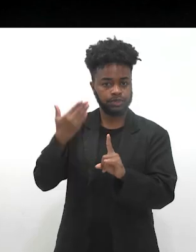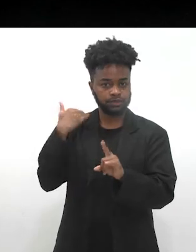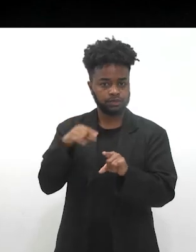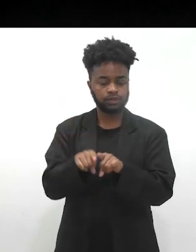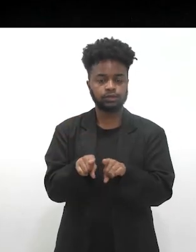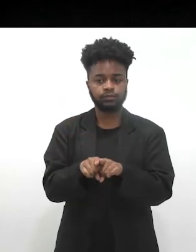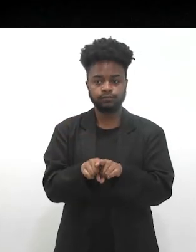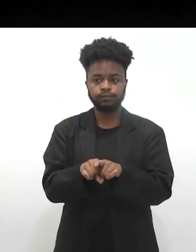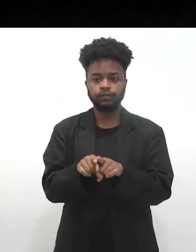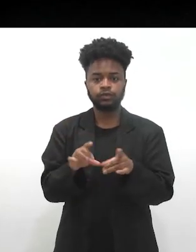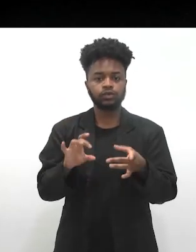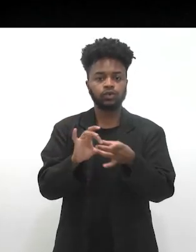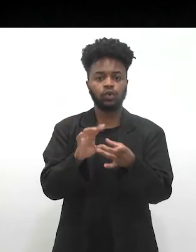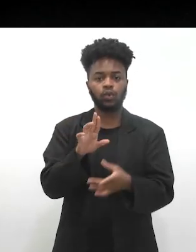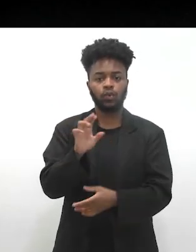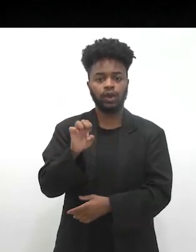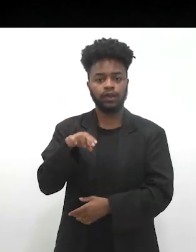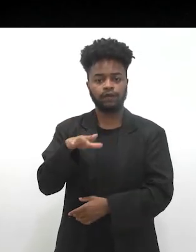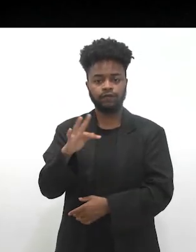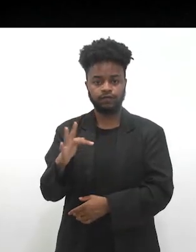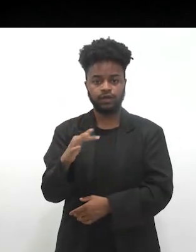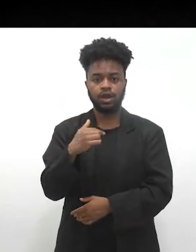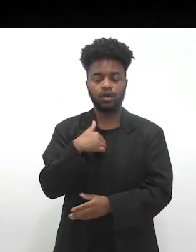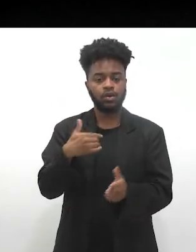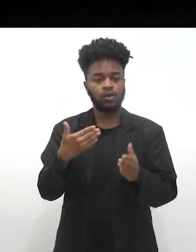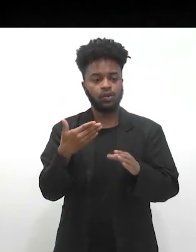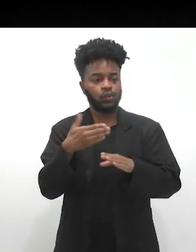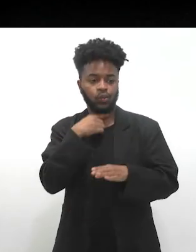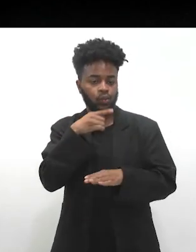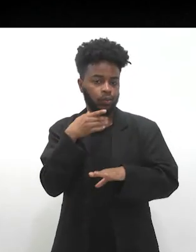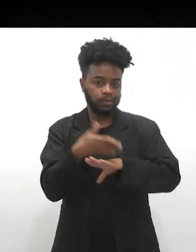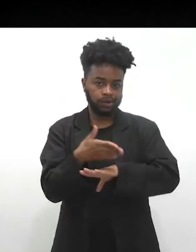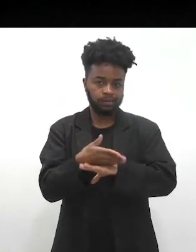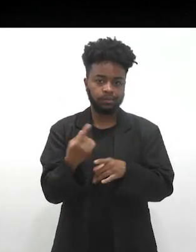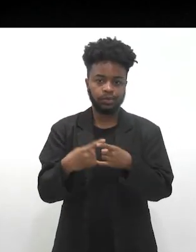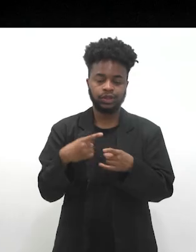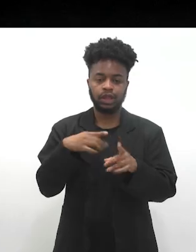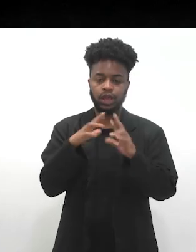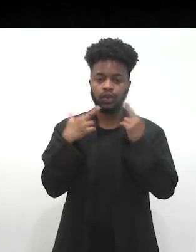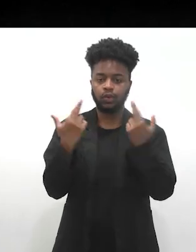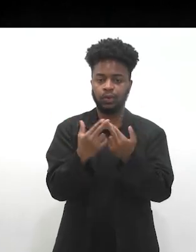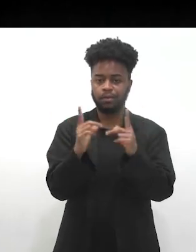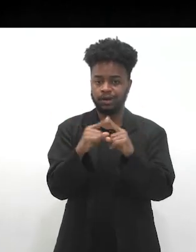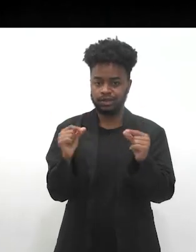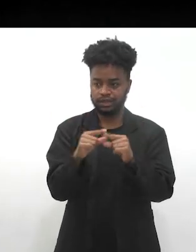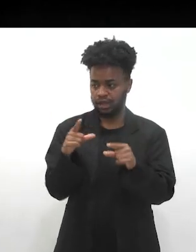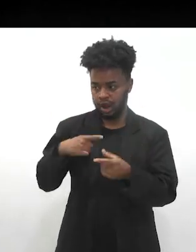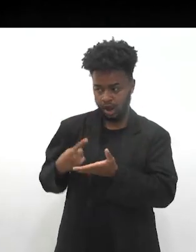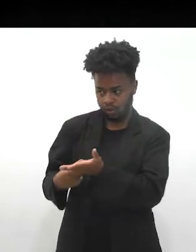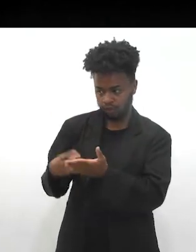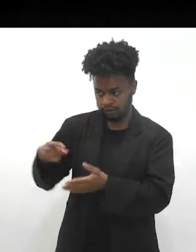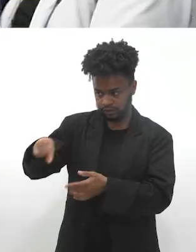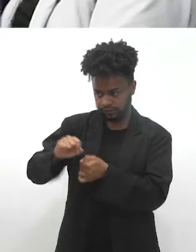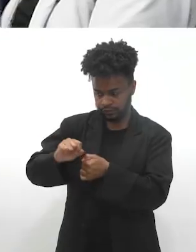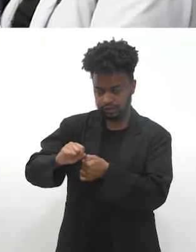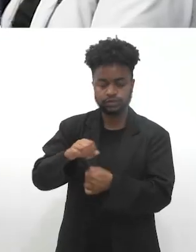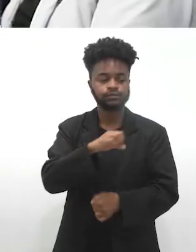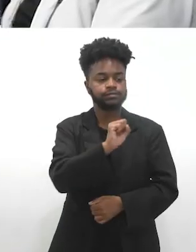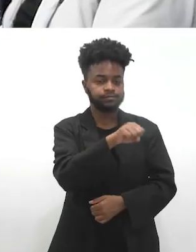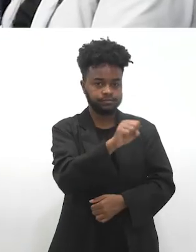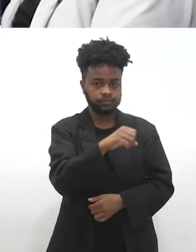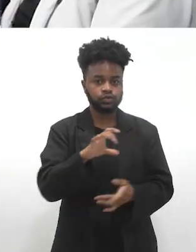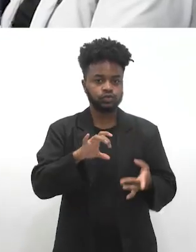passado, foi até na UENF. Eu acabei não podendo participar, que no dia teve uma reunião em Brasília. Eu já que é o tal agendado. acordo que vocês fizeram.